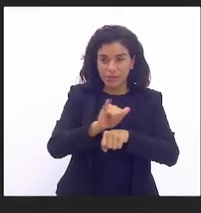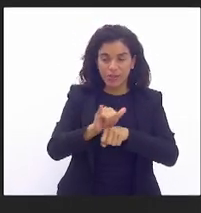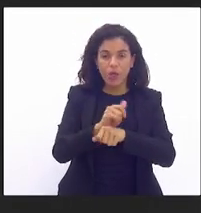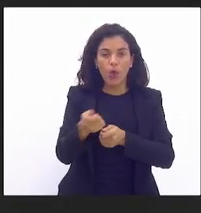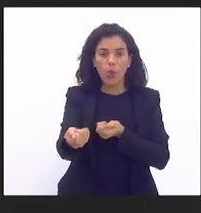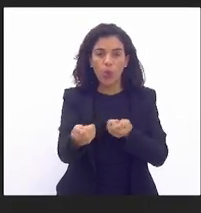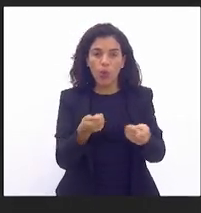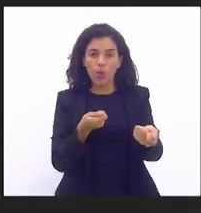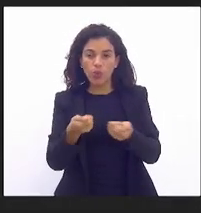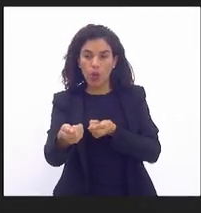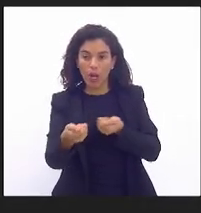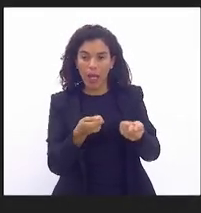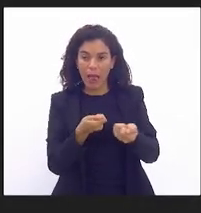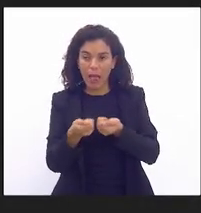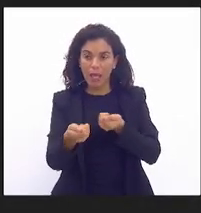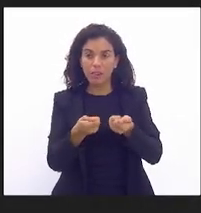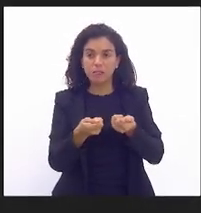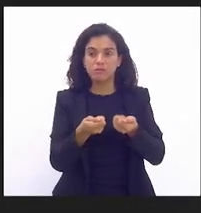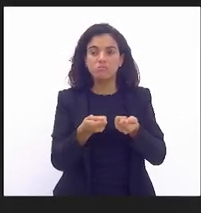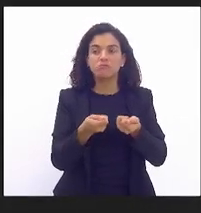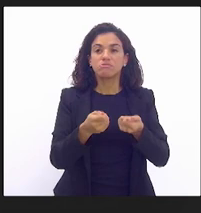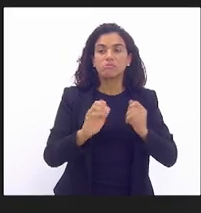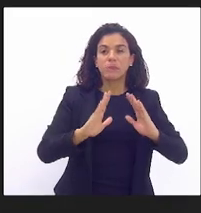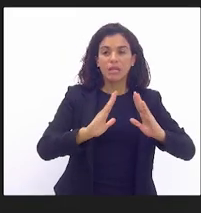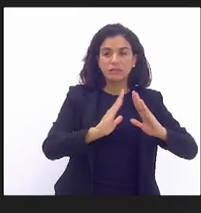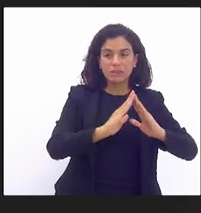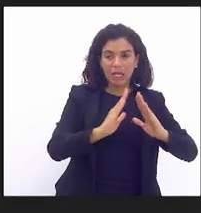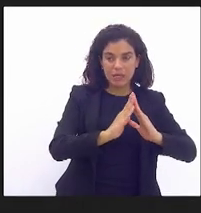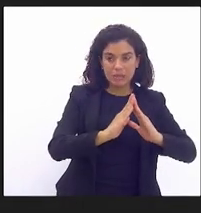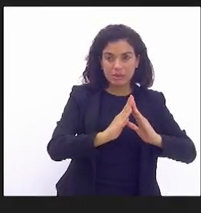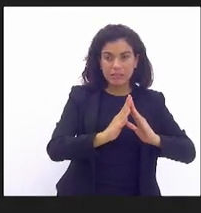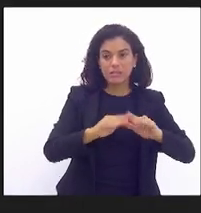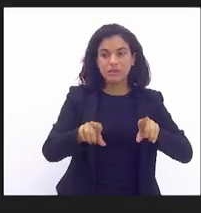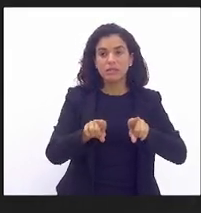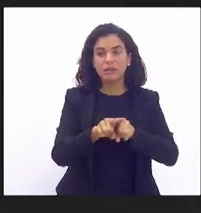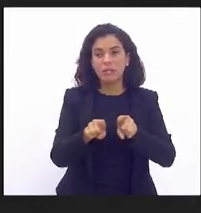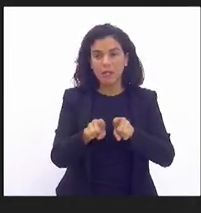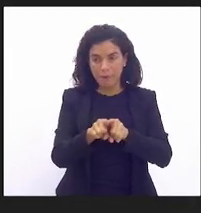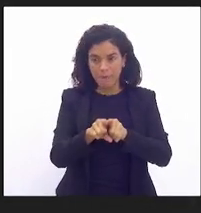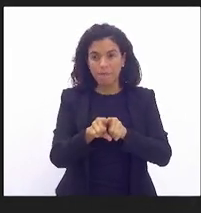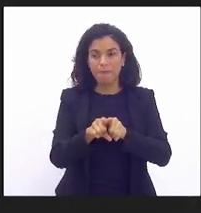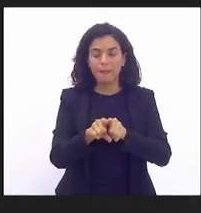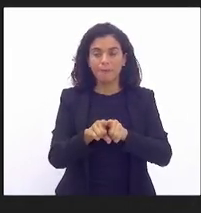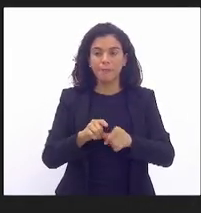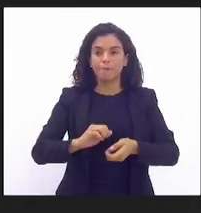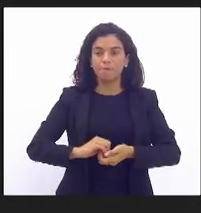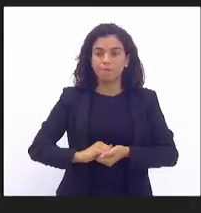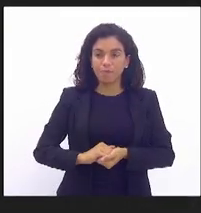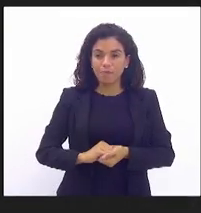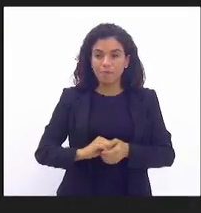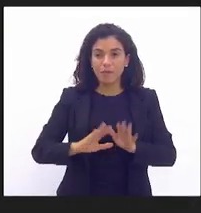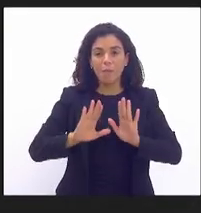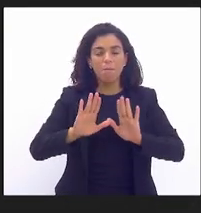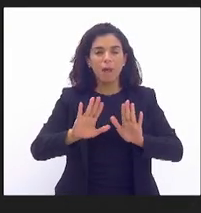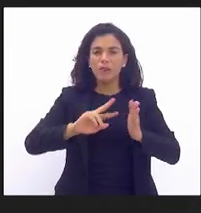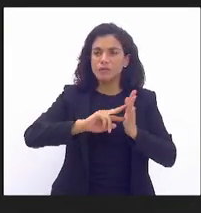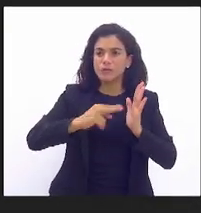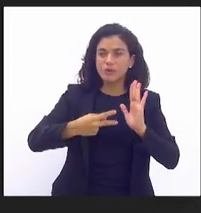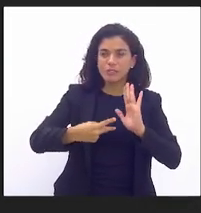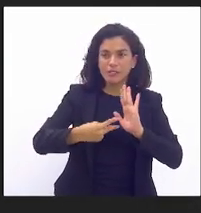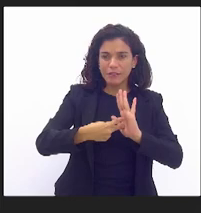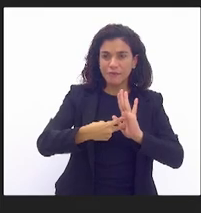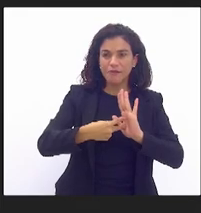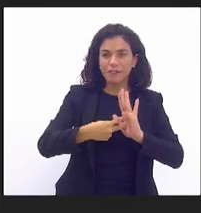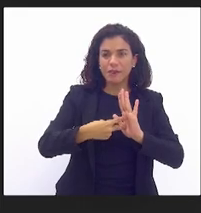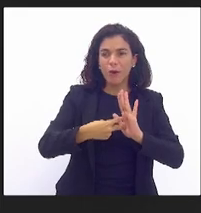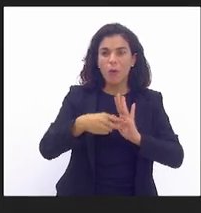controle nas portas e o benzeno deixou de ser, pelo menos, o terror que era antes. Mas isso significa que é